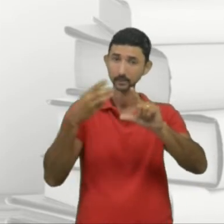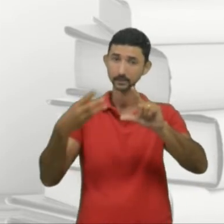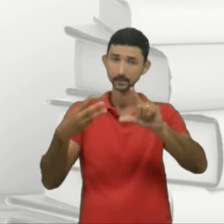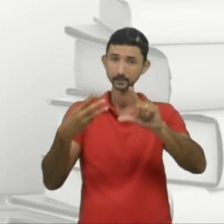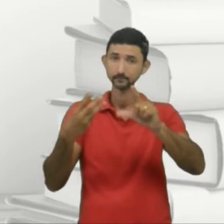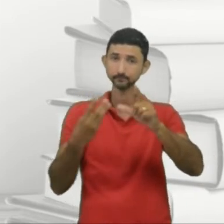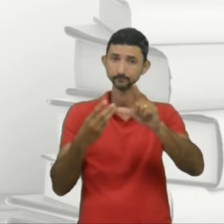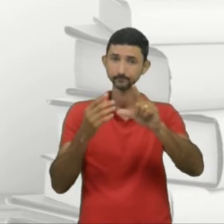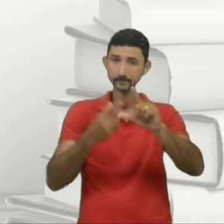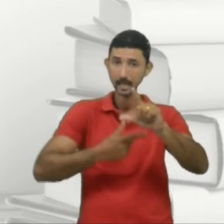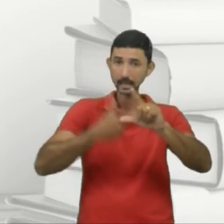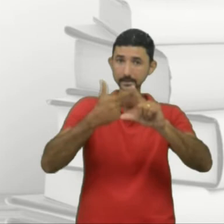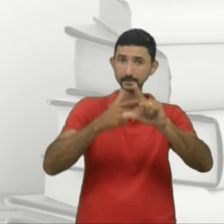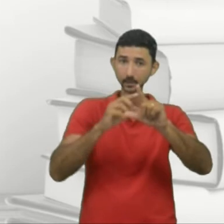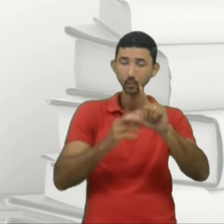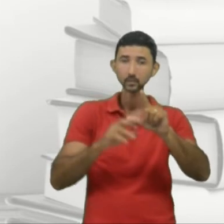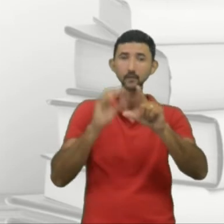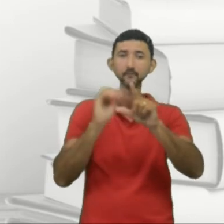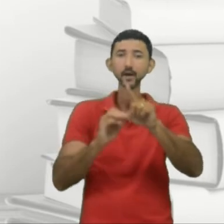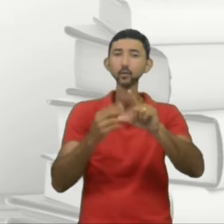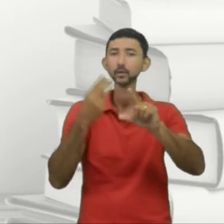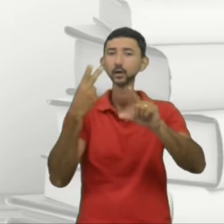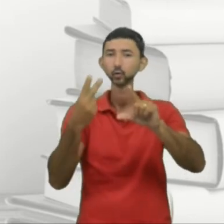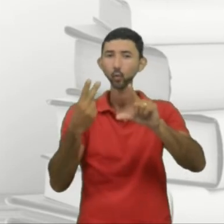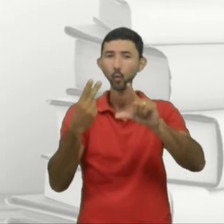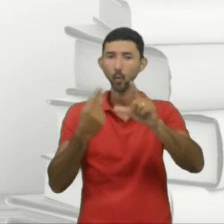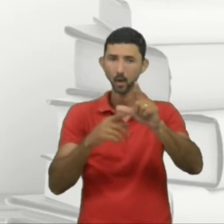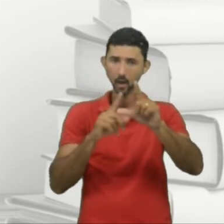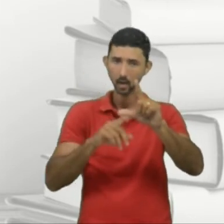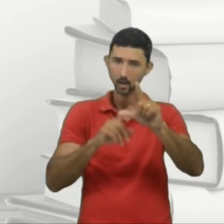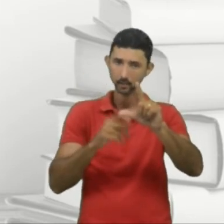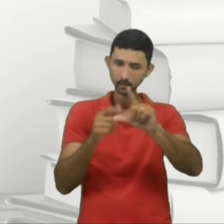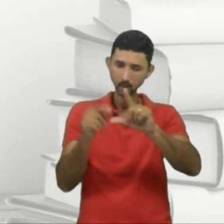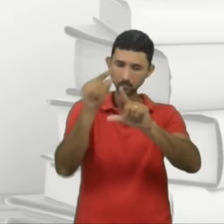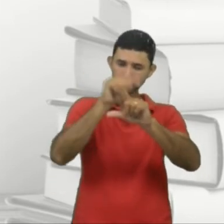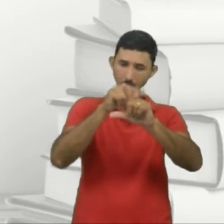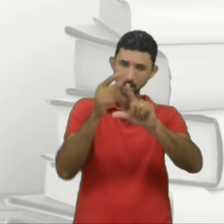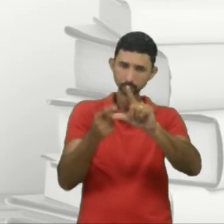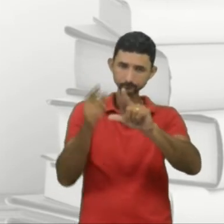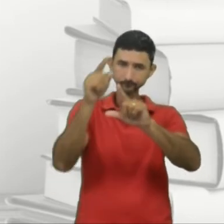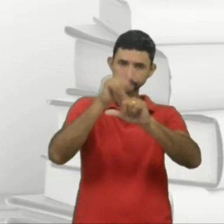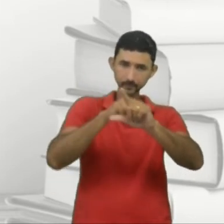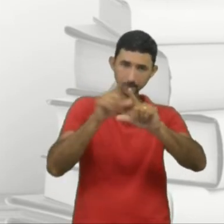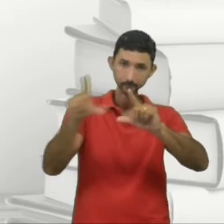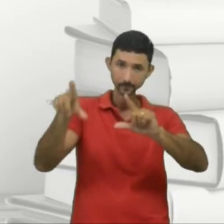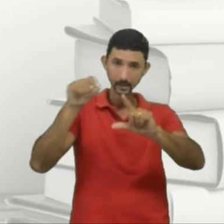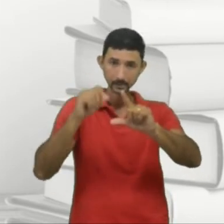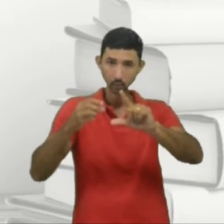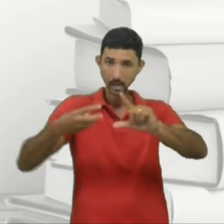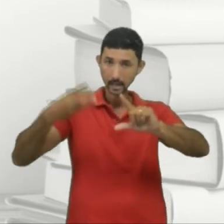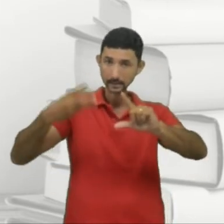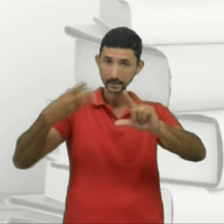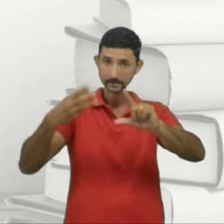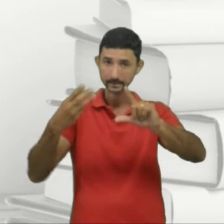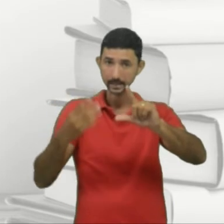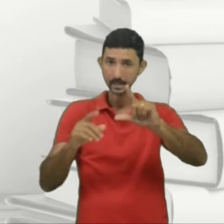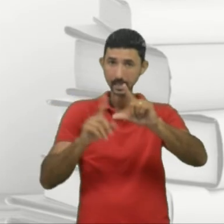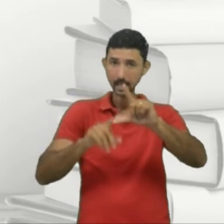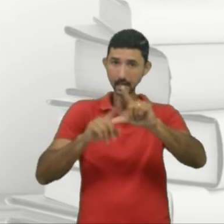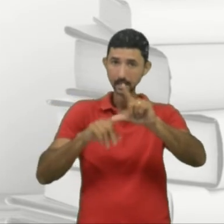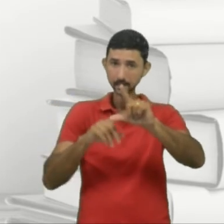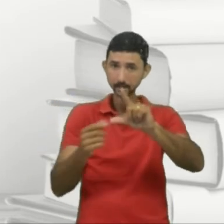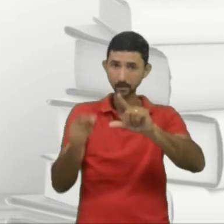Eu escolhi a segunda letra, sobram 2 letras disponíveis. E escolhida a terceira letra,